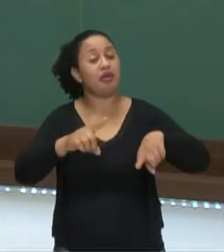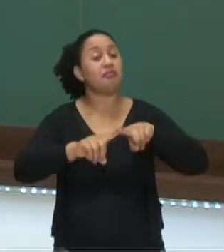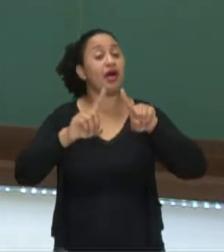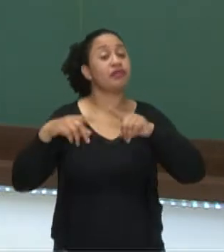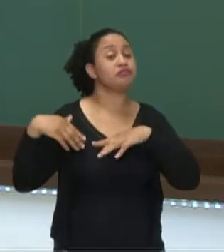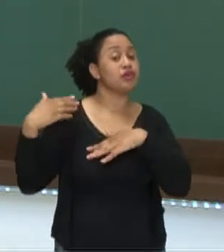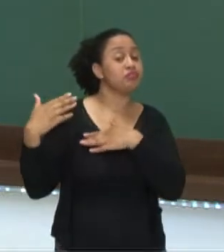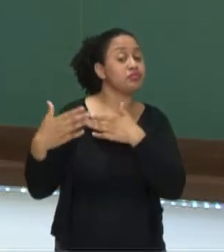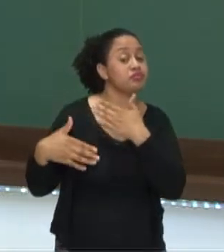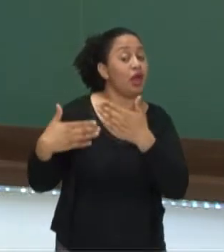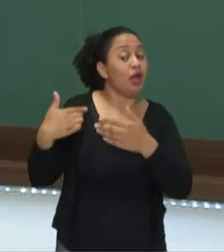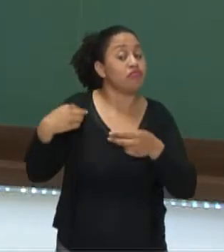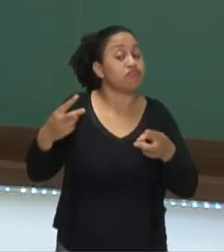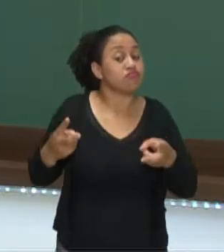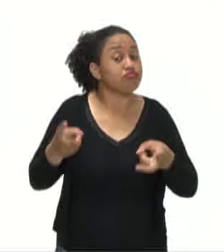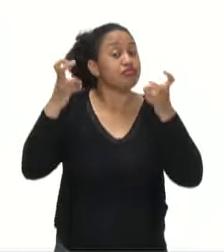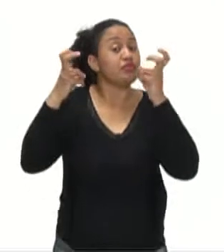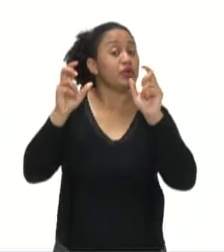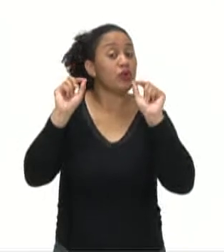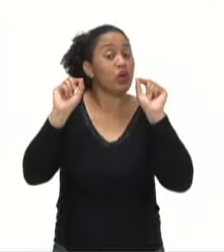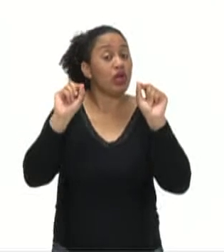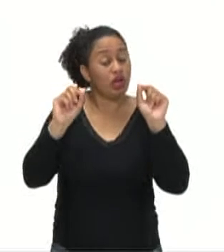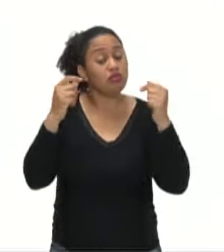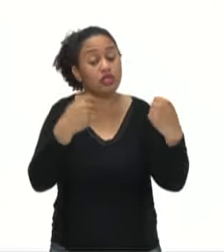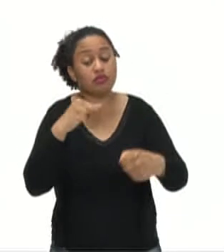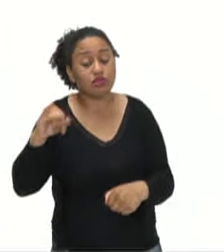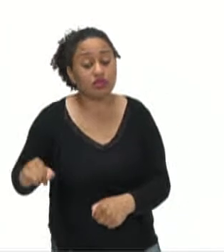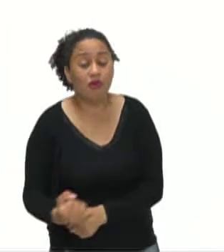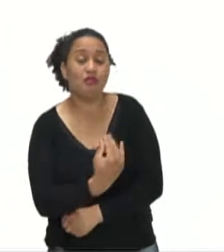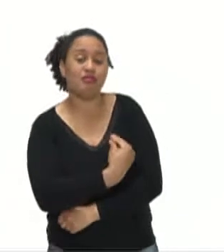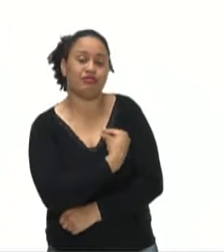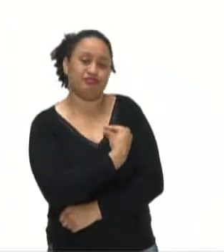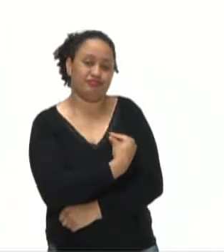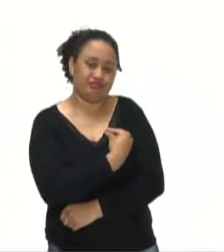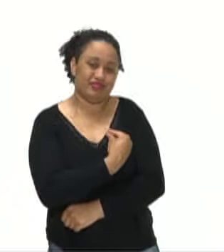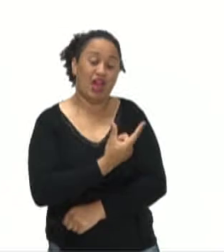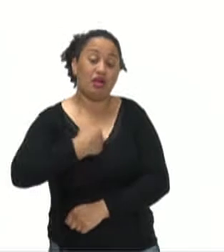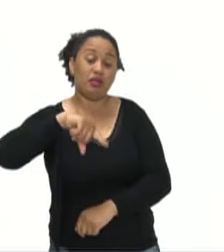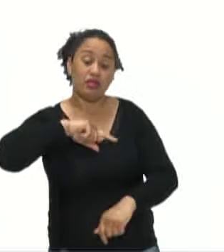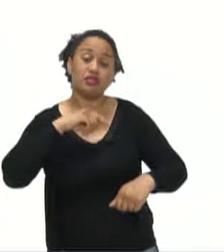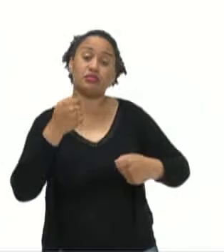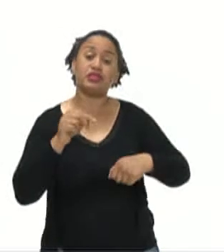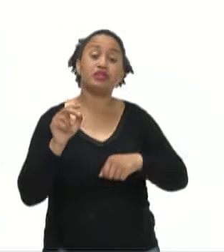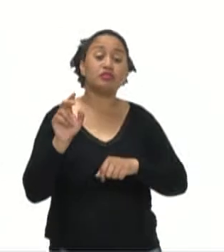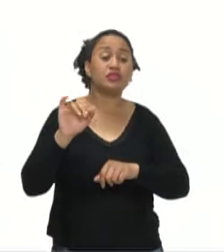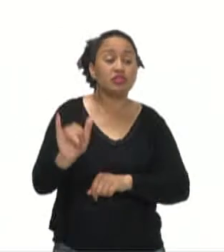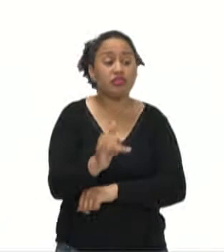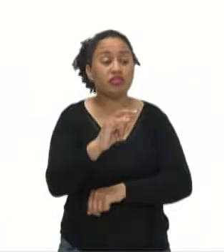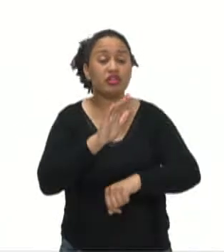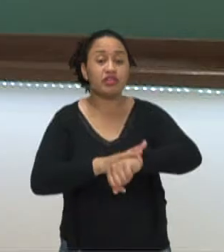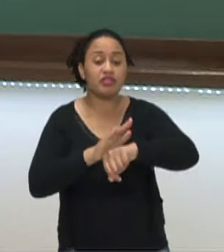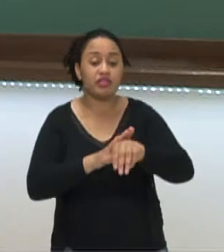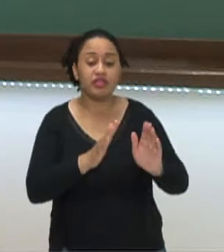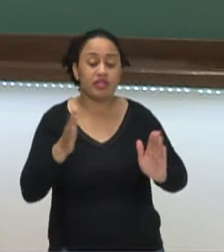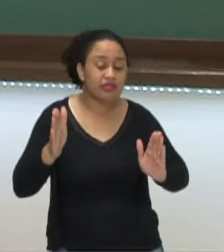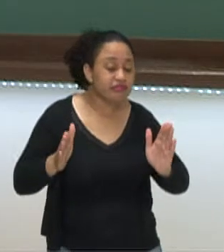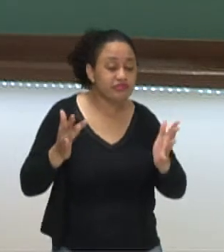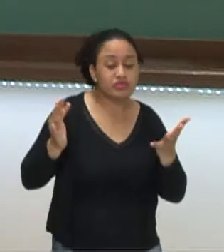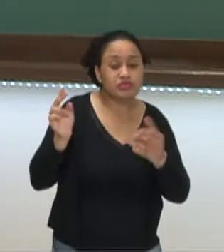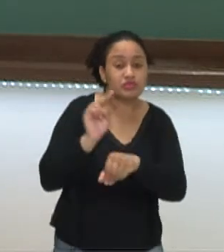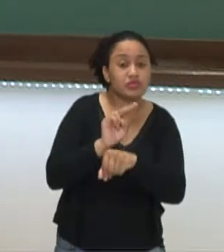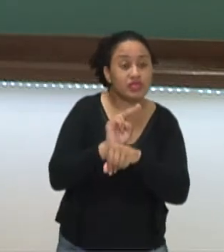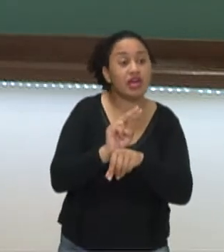nós percebemos que precisamos viver, precisamos cuidar do tempo e precisamos estar perto daqueles que